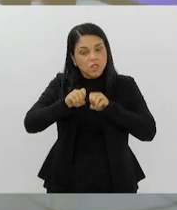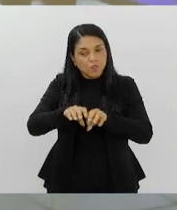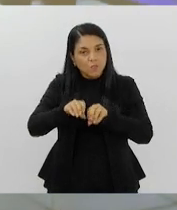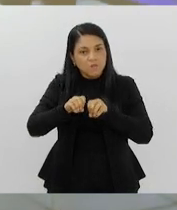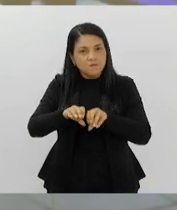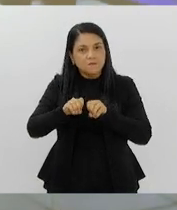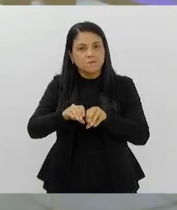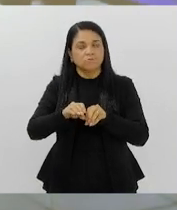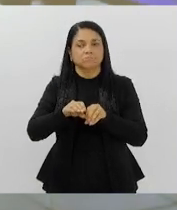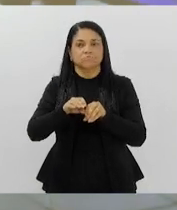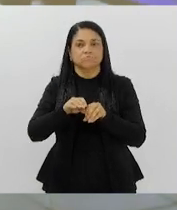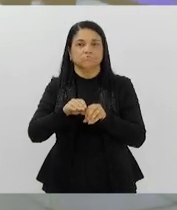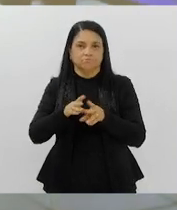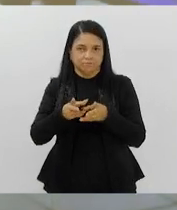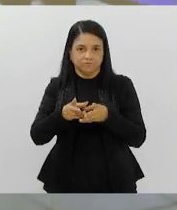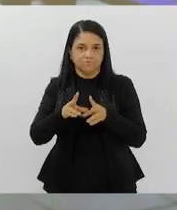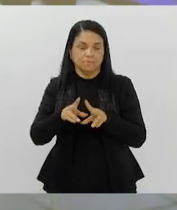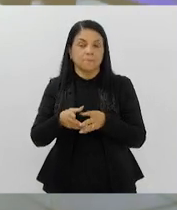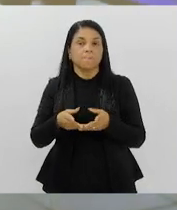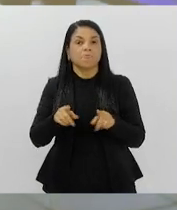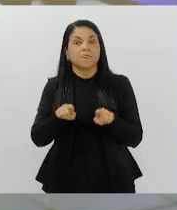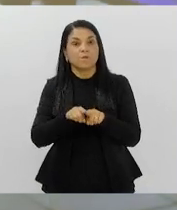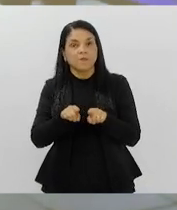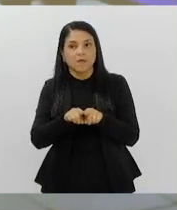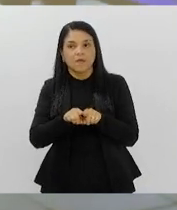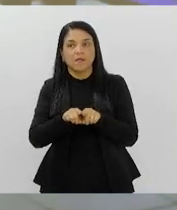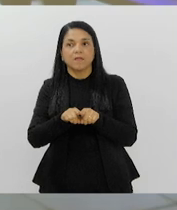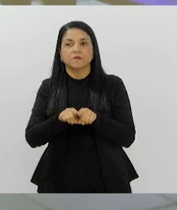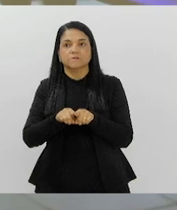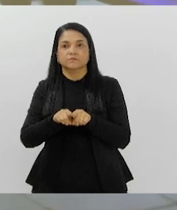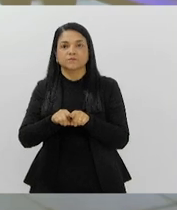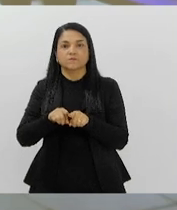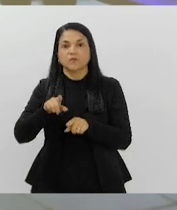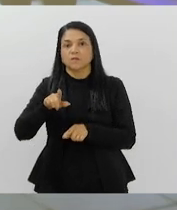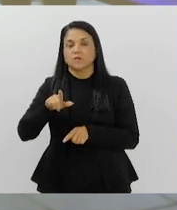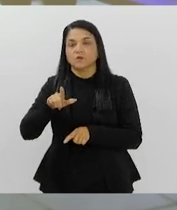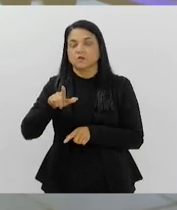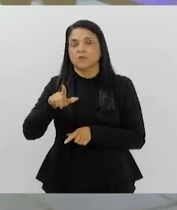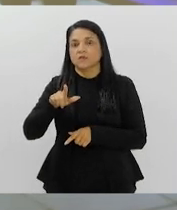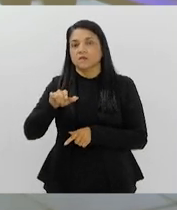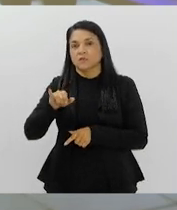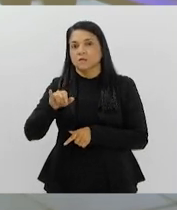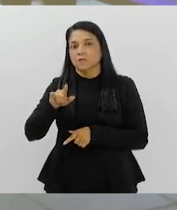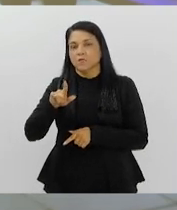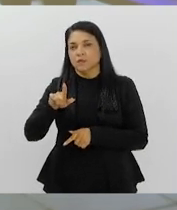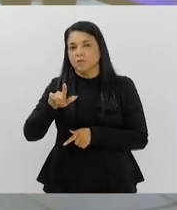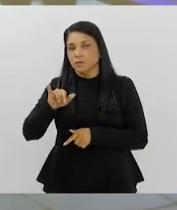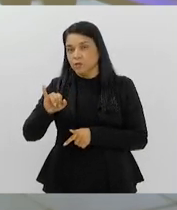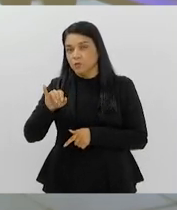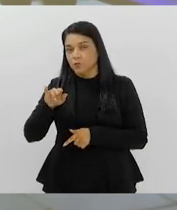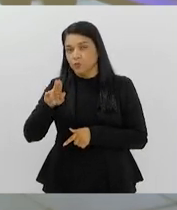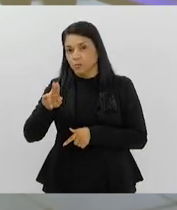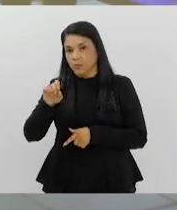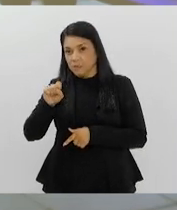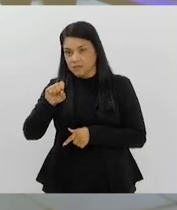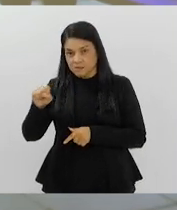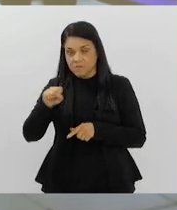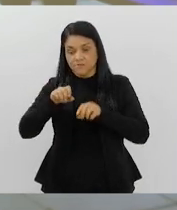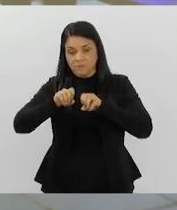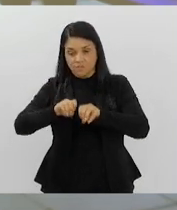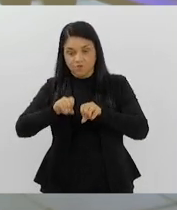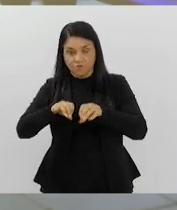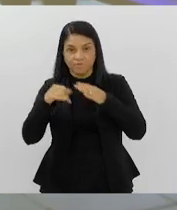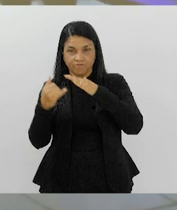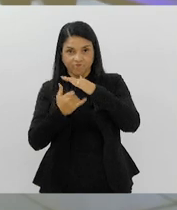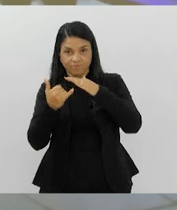esses casos. E a PEN e o ISE é o Instituto Socioeducativo, então eles vão ali para quê? Para desmistificar, porque